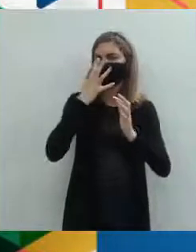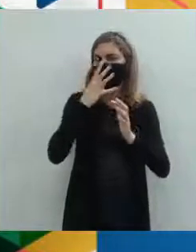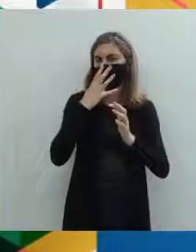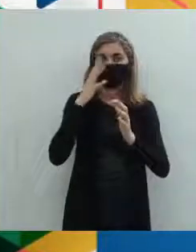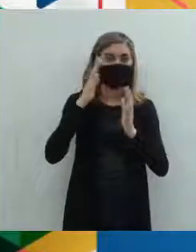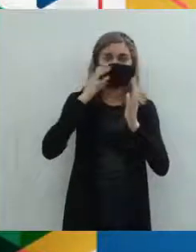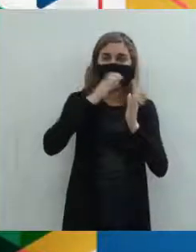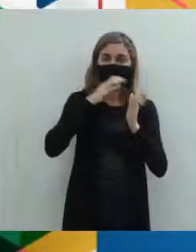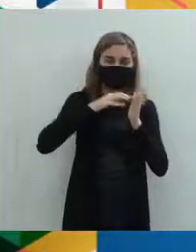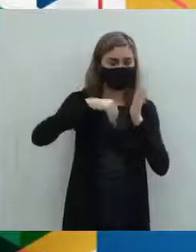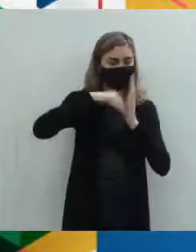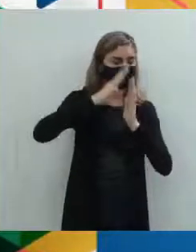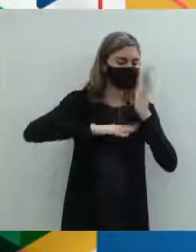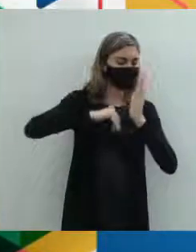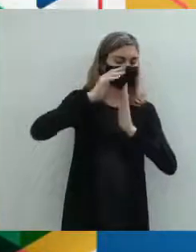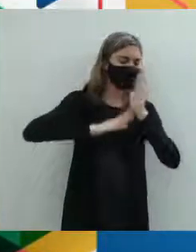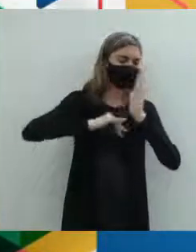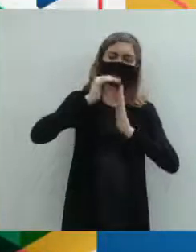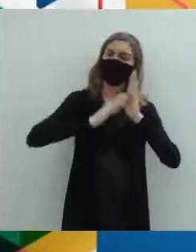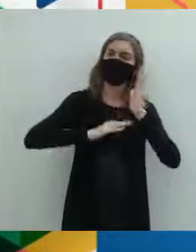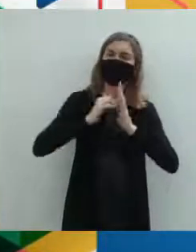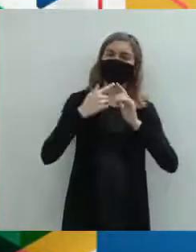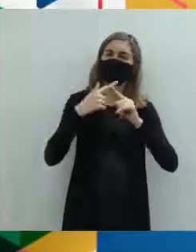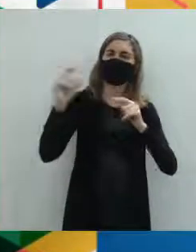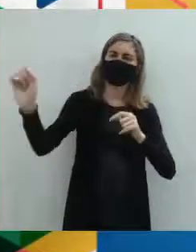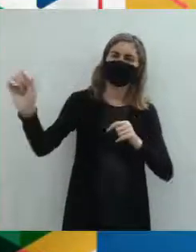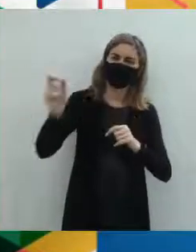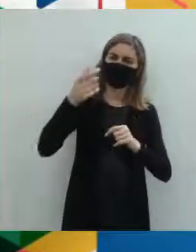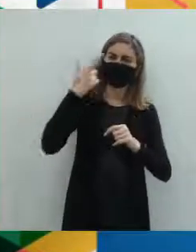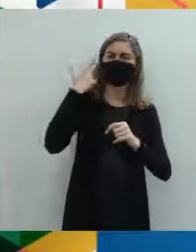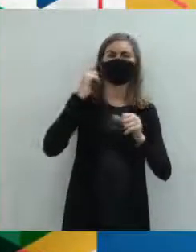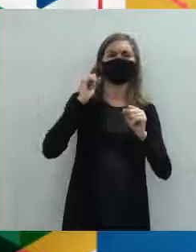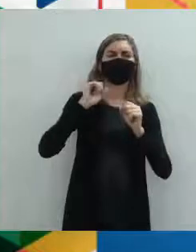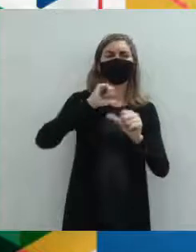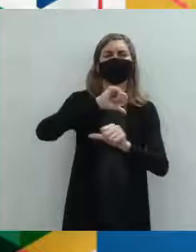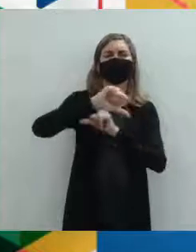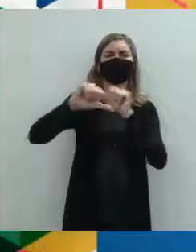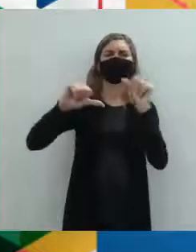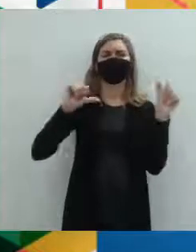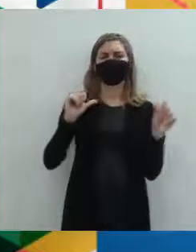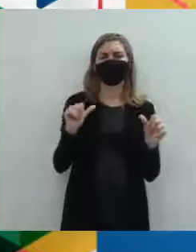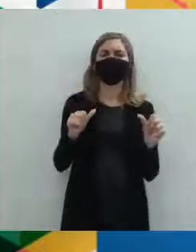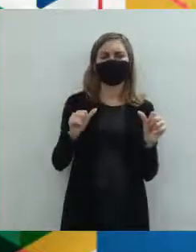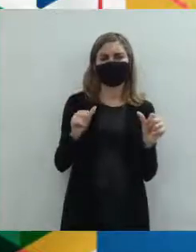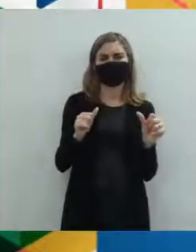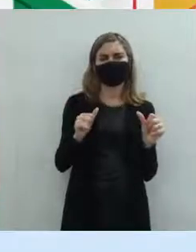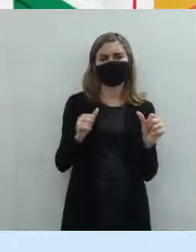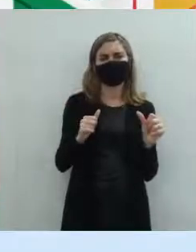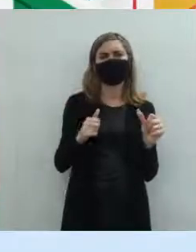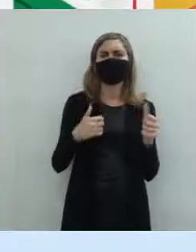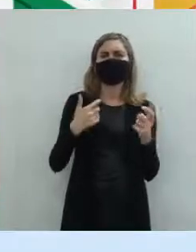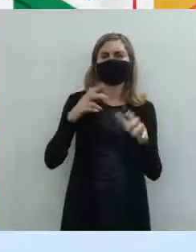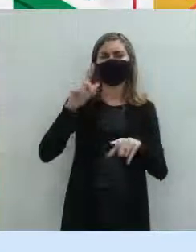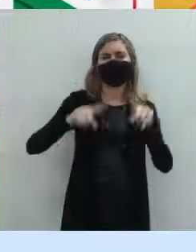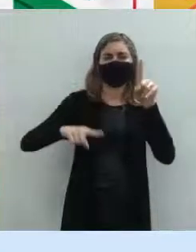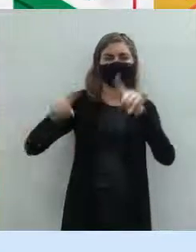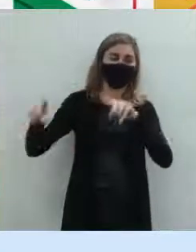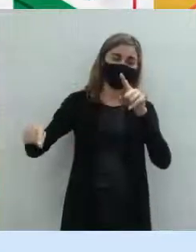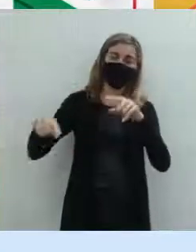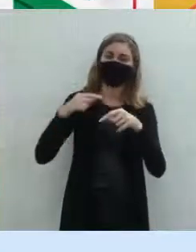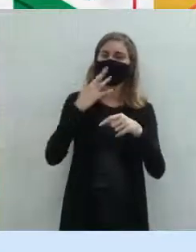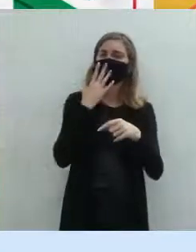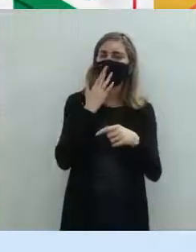tinham que pintar rapidamente, porque a luz solar ela poderia mudar a qualquer momento. Tá? A valorização da luz e da cor